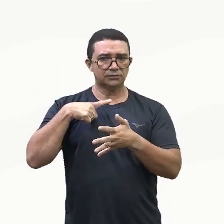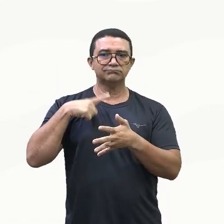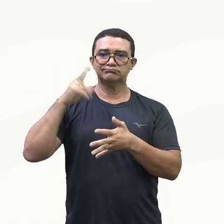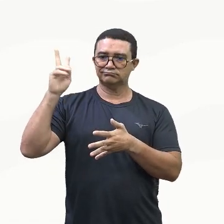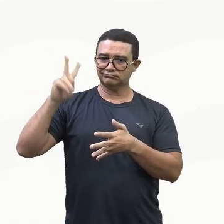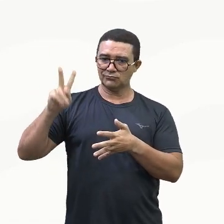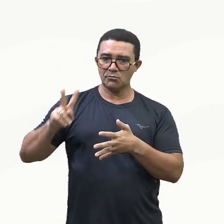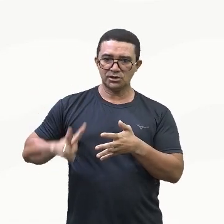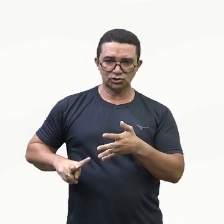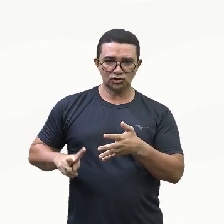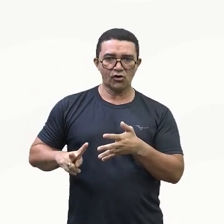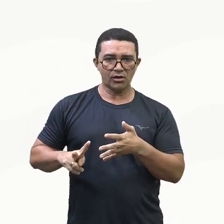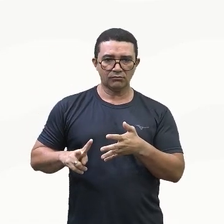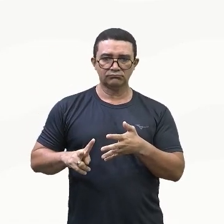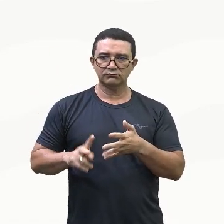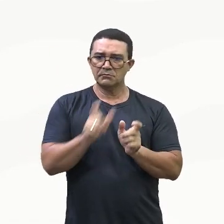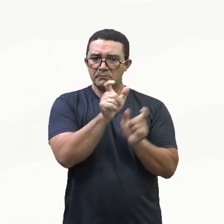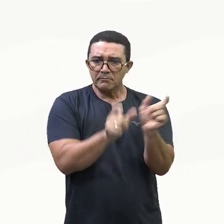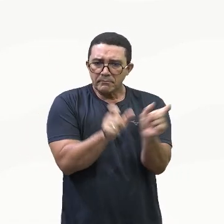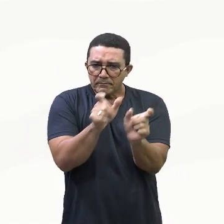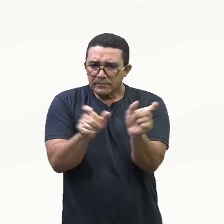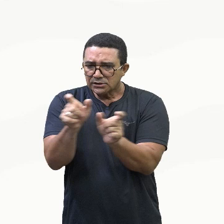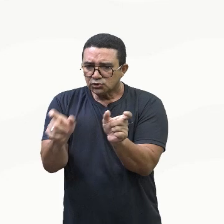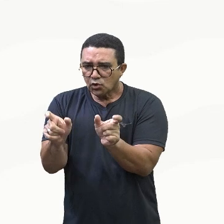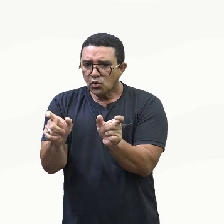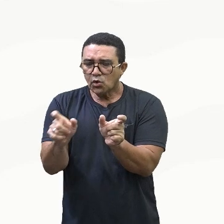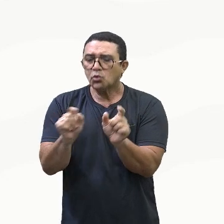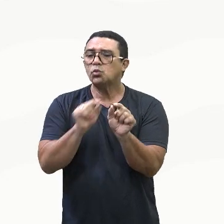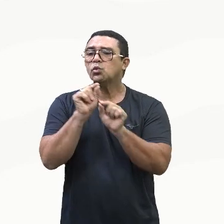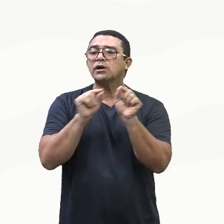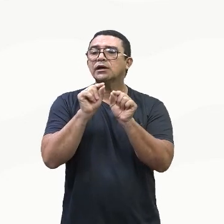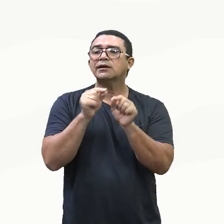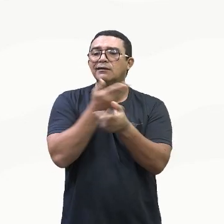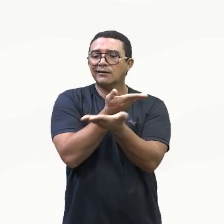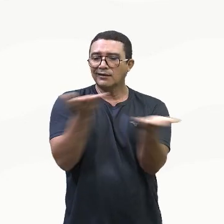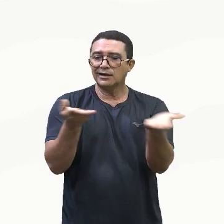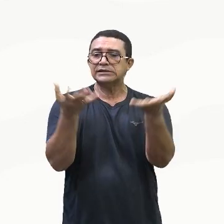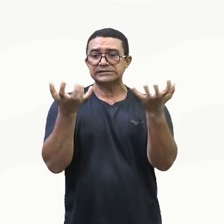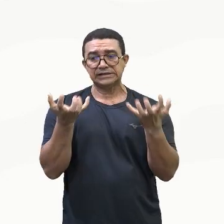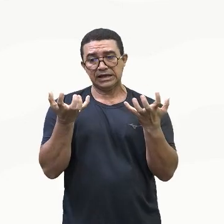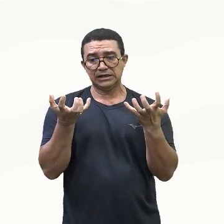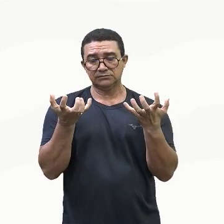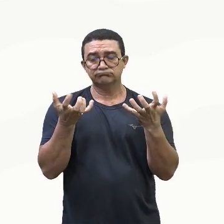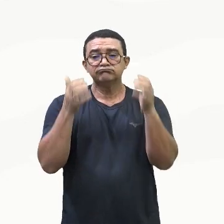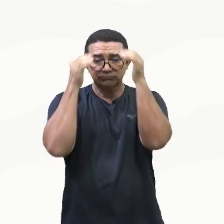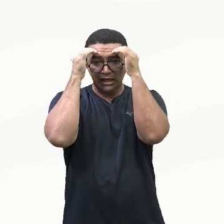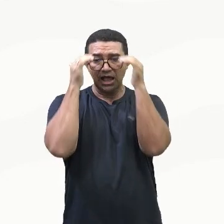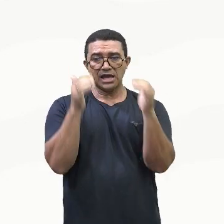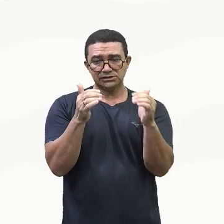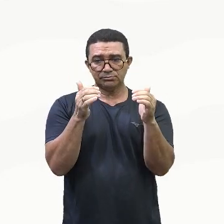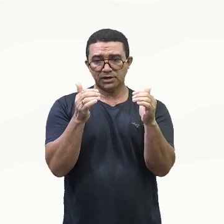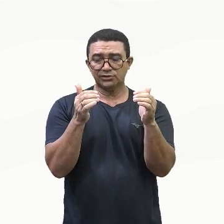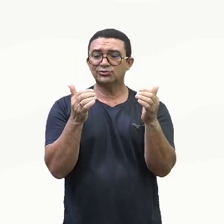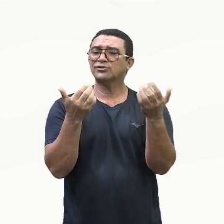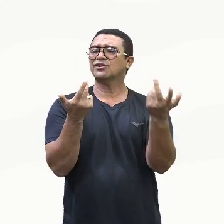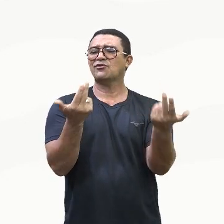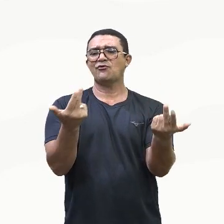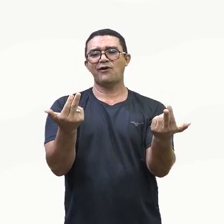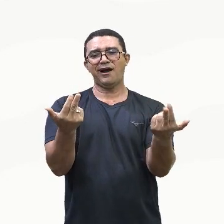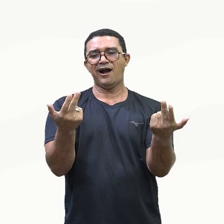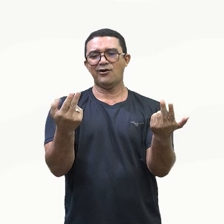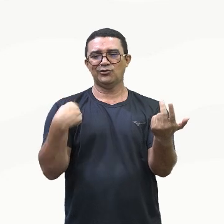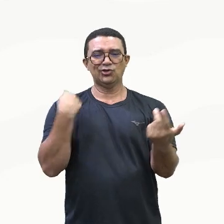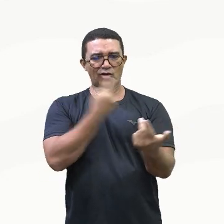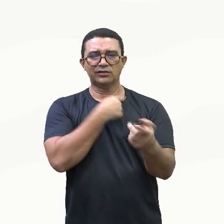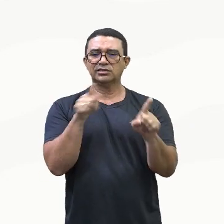eles carregam em si uma história. E o que é que eles pedem e querem? Respeito. Assim como nós, que aqui estamos também,